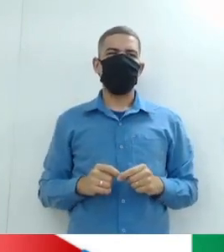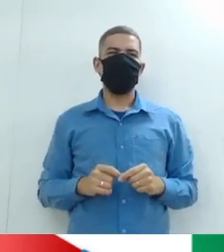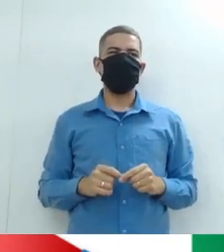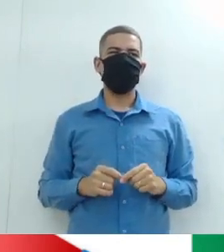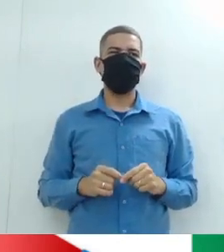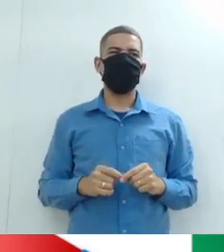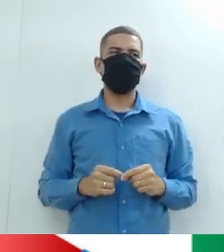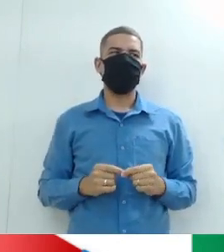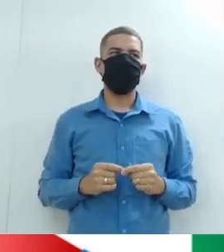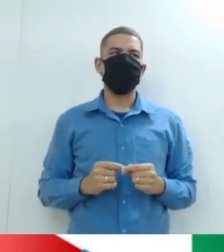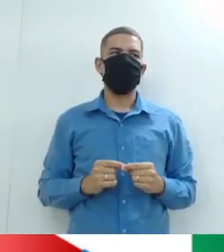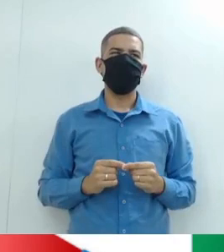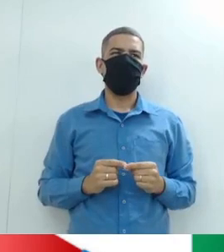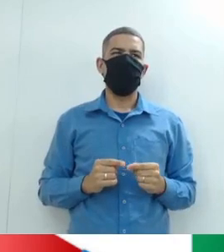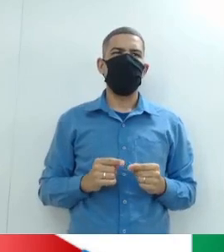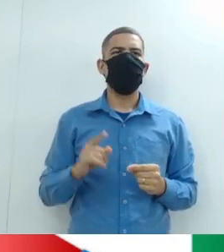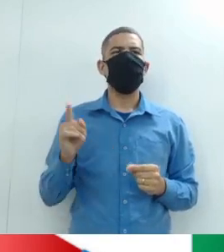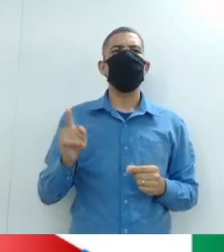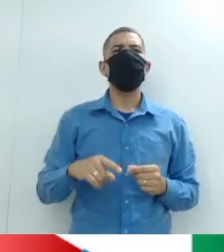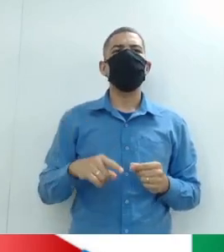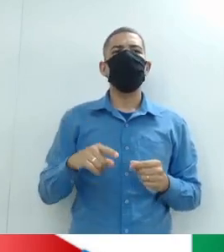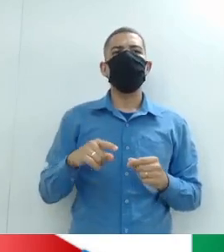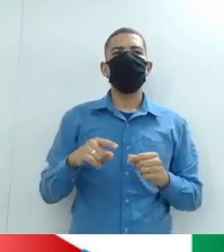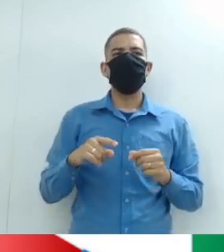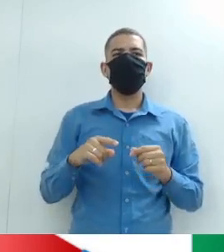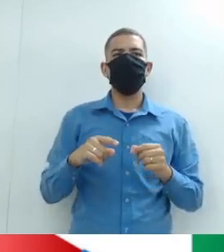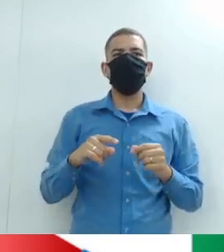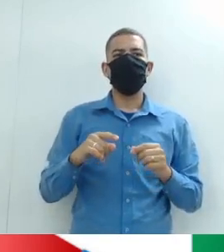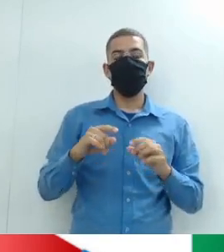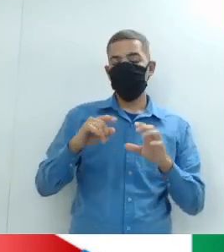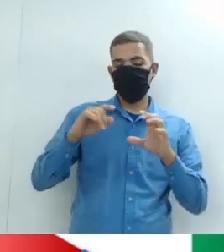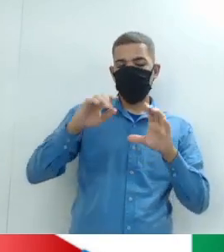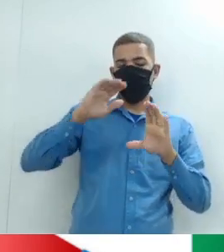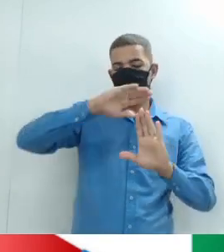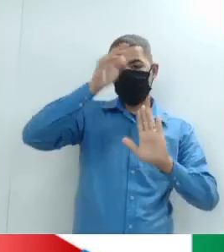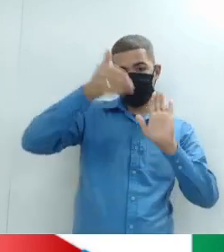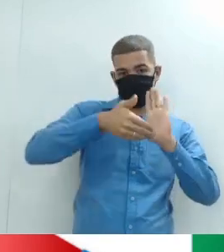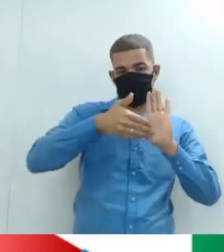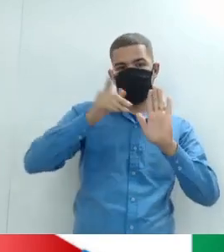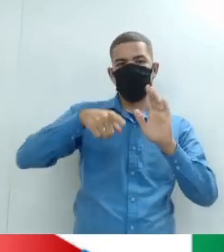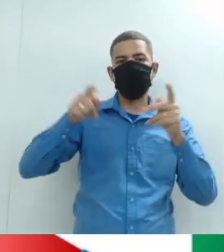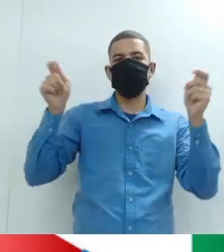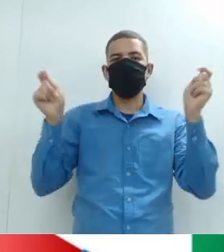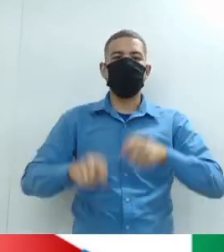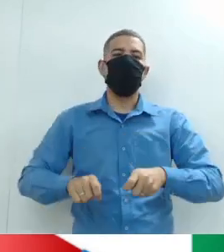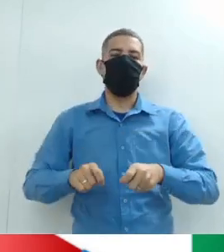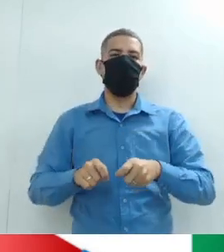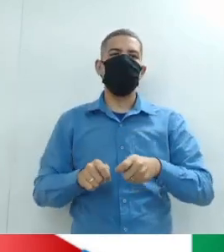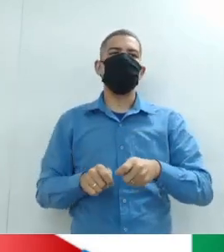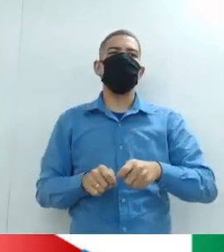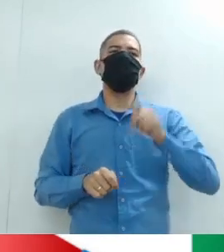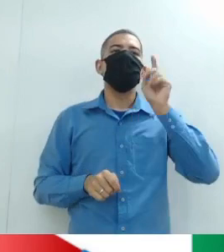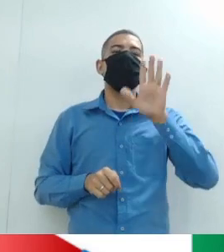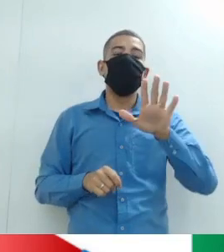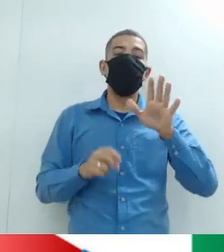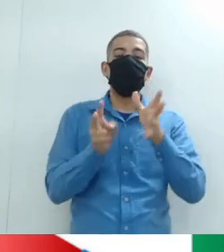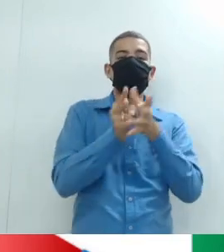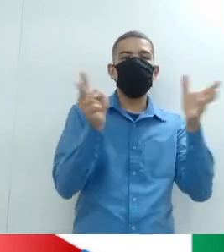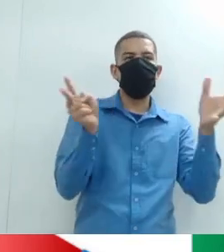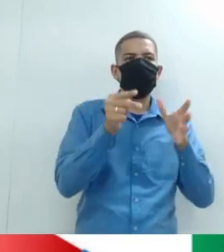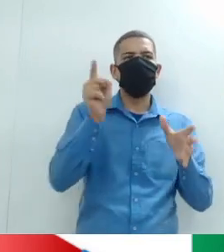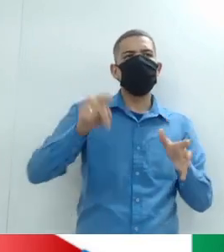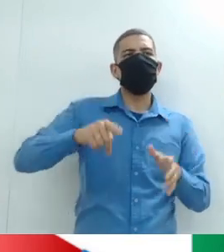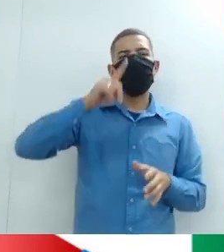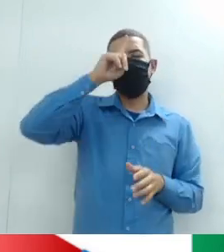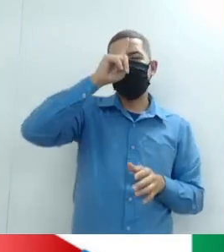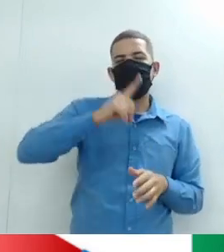seja, a capacidade é o todo e o volume é o que está aí onde marca o amarelinho